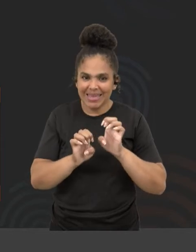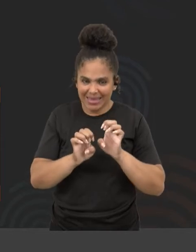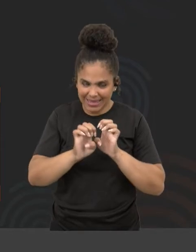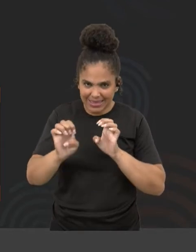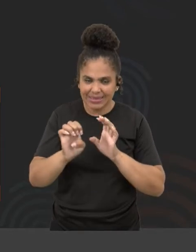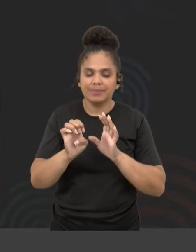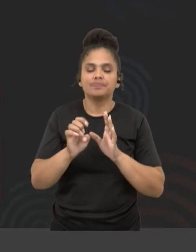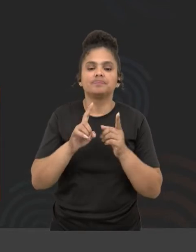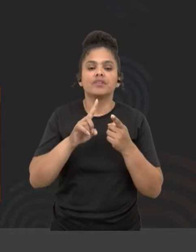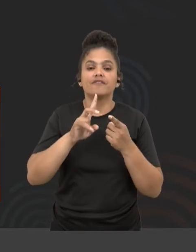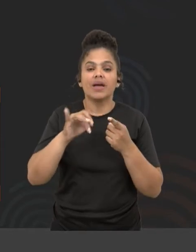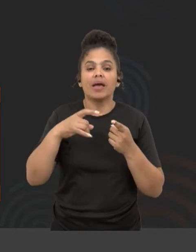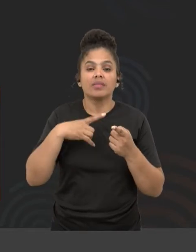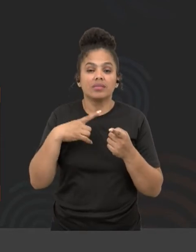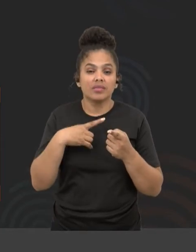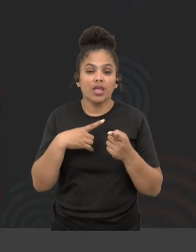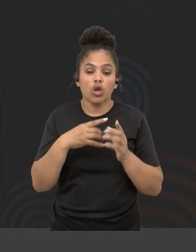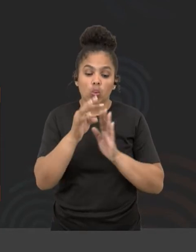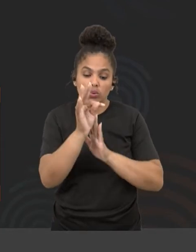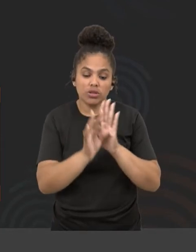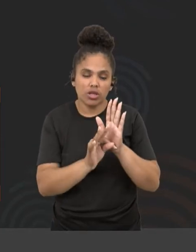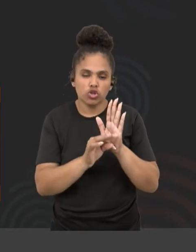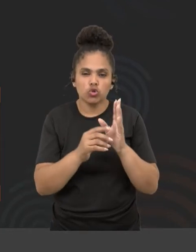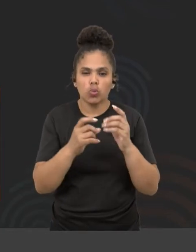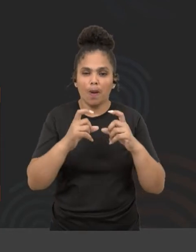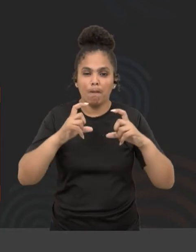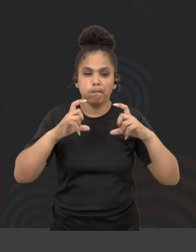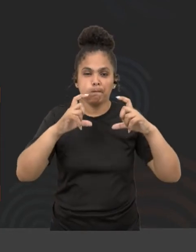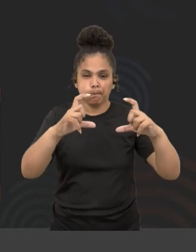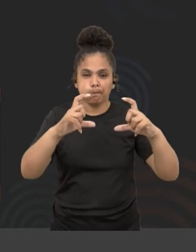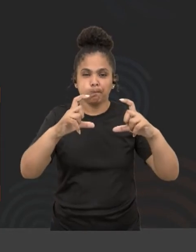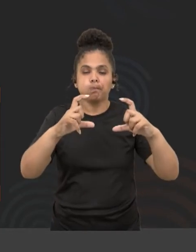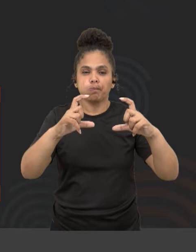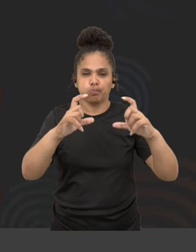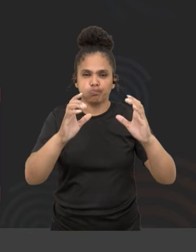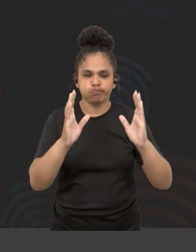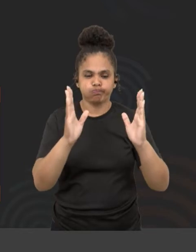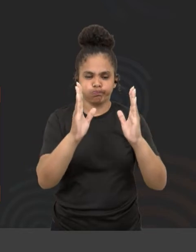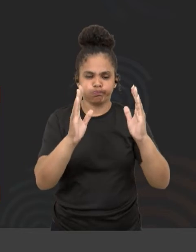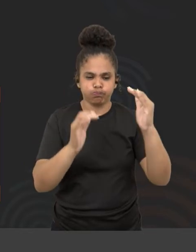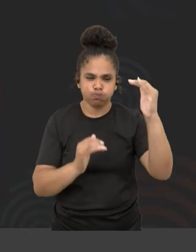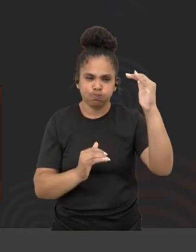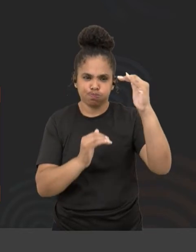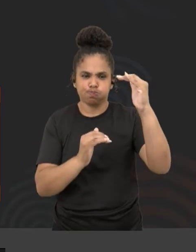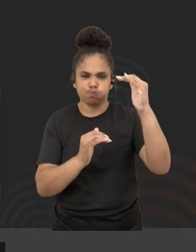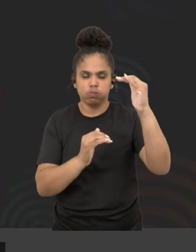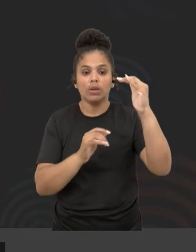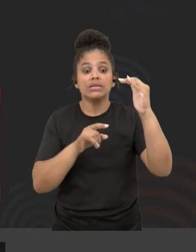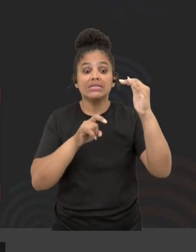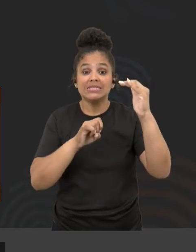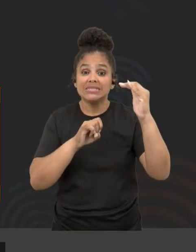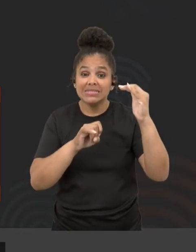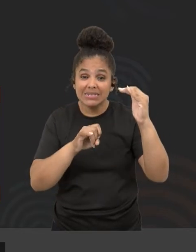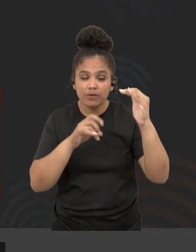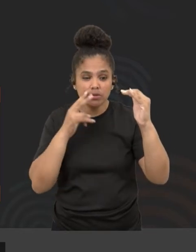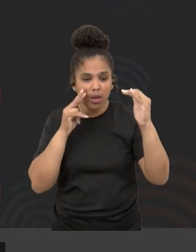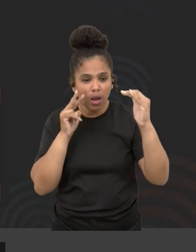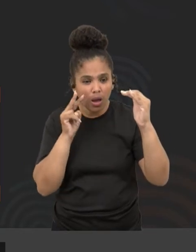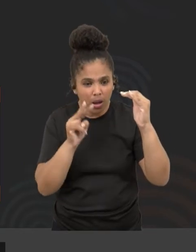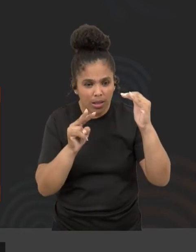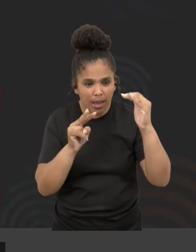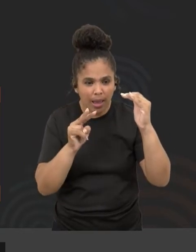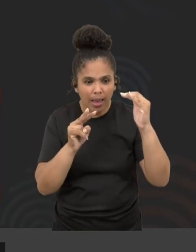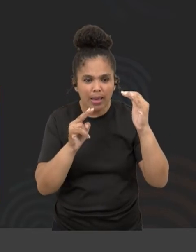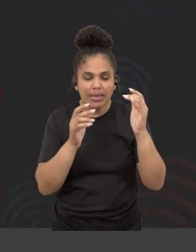tem esse bloco de texto bem justificado, que tem, se você for olhar